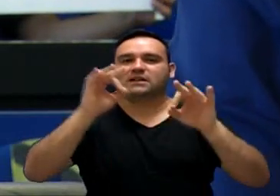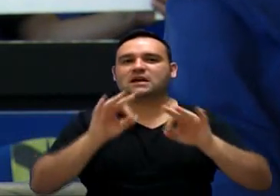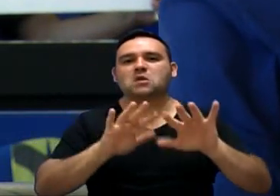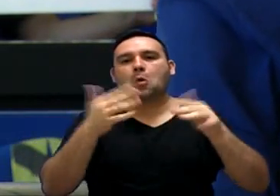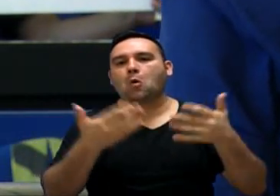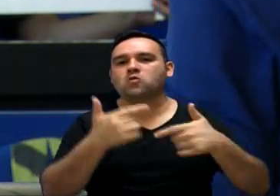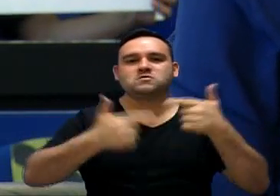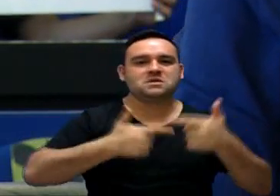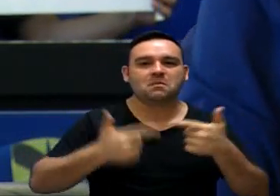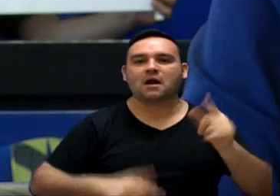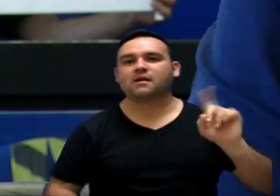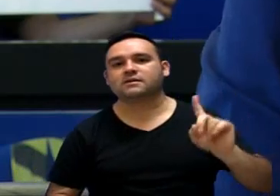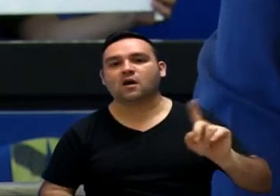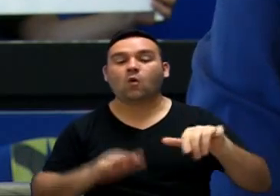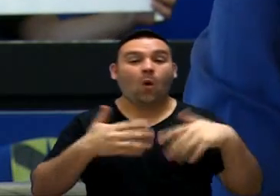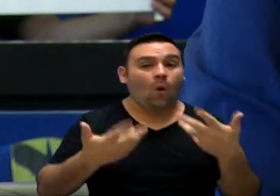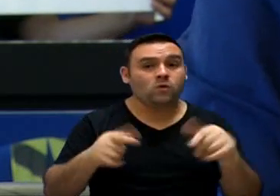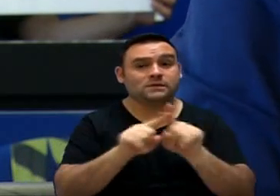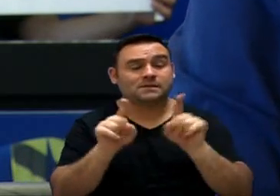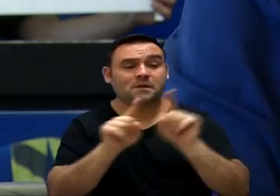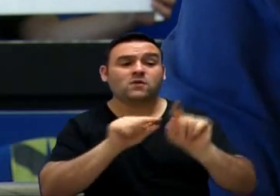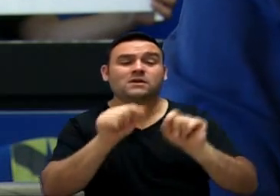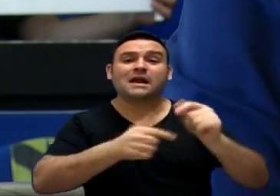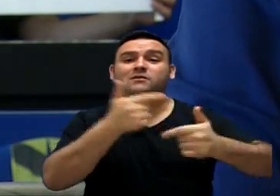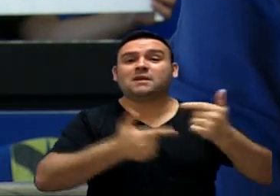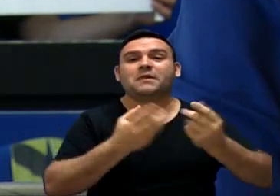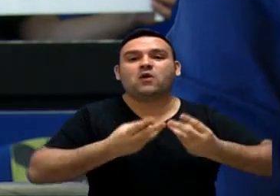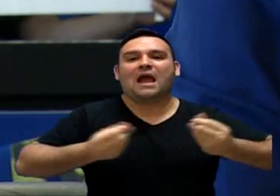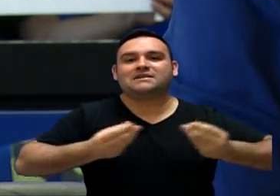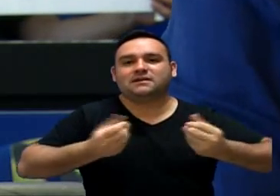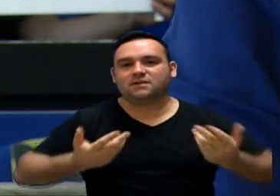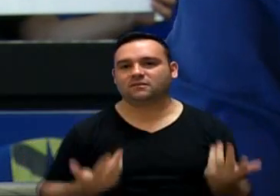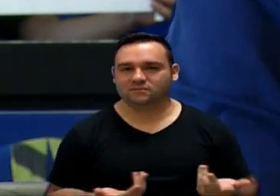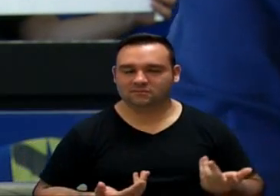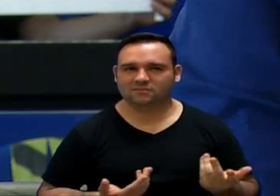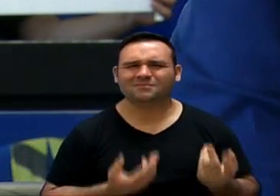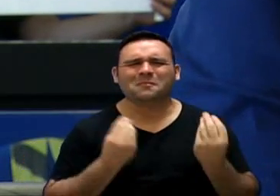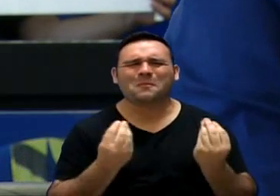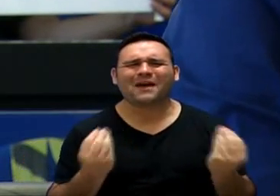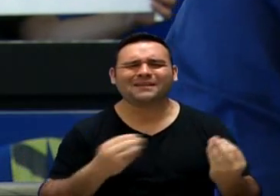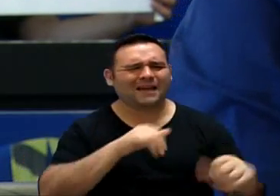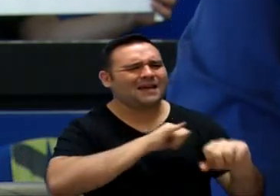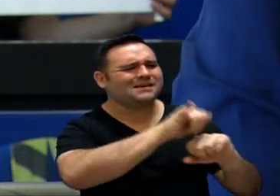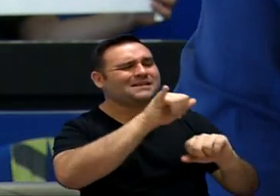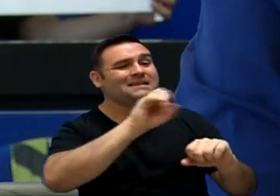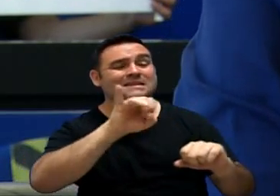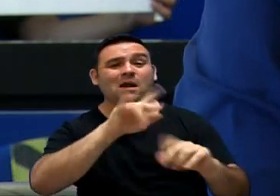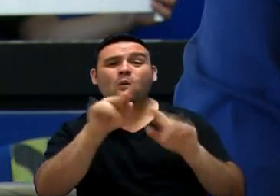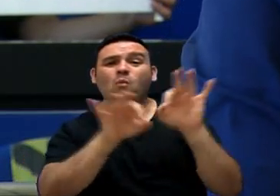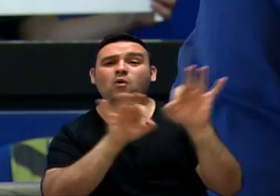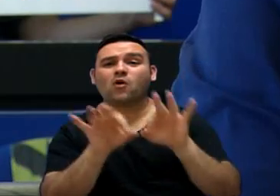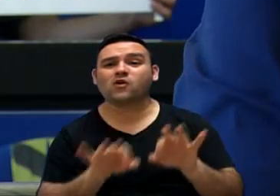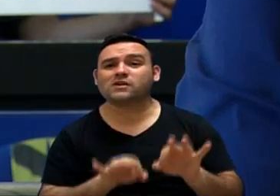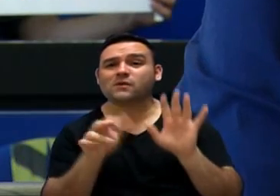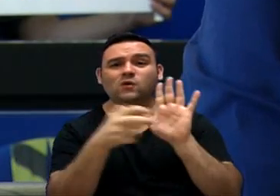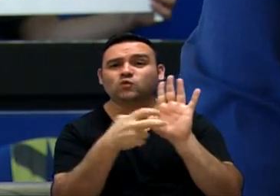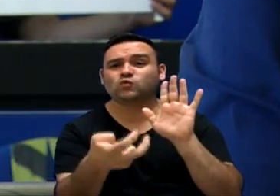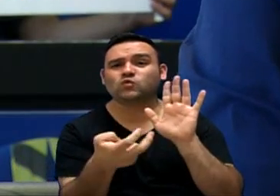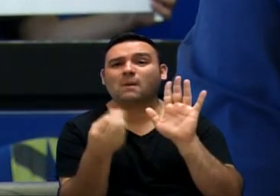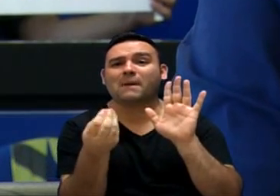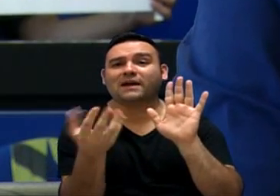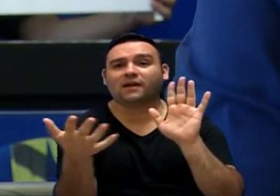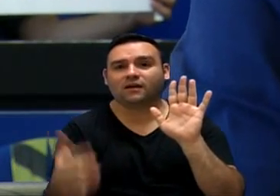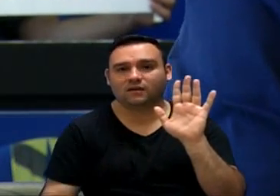ou de não trabalharem ou se transformarem num serviço essencial. Para que criar essa ilusão se o projeto é